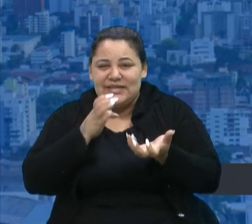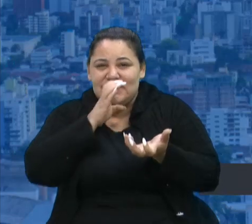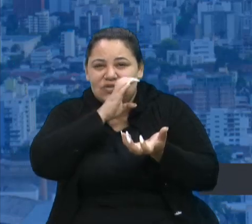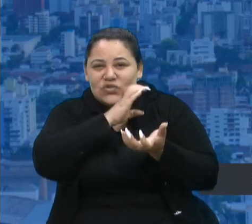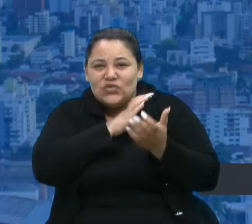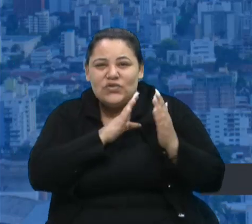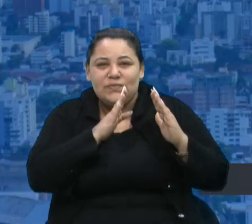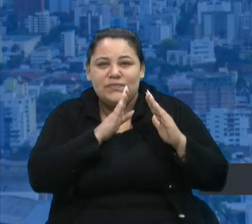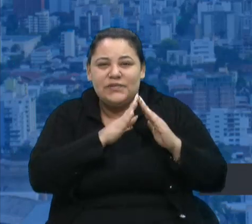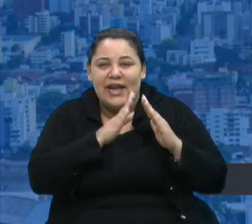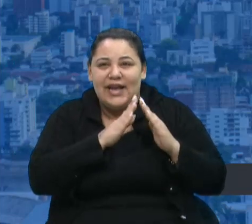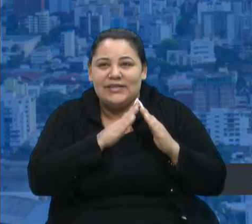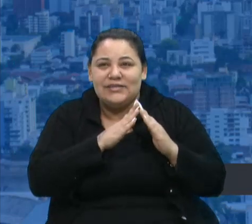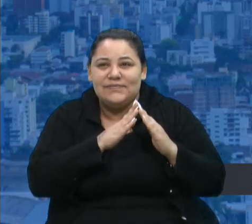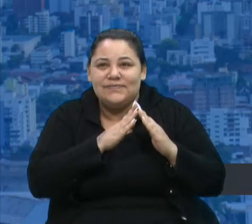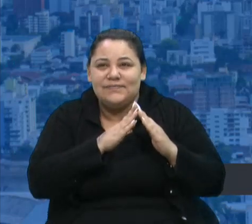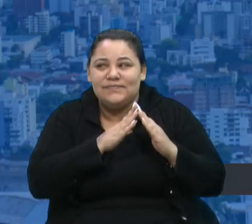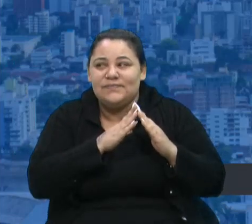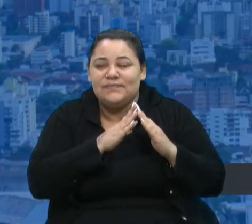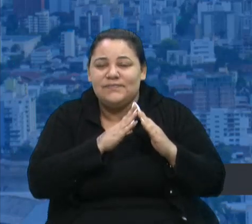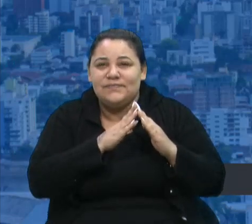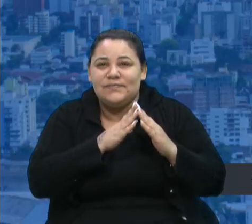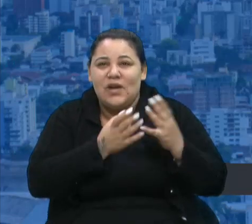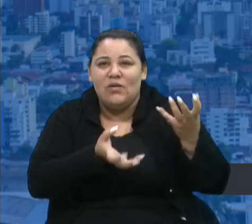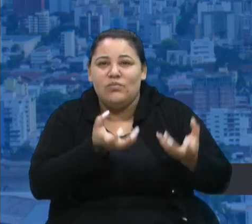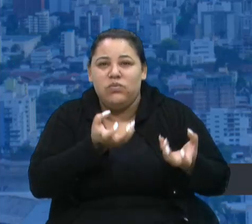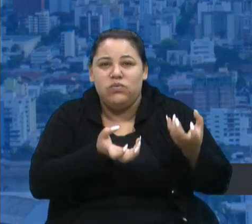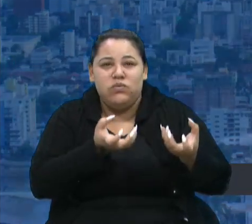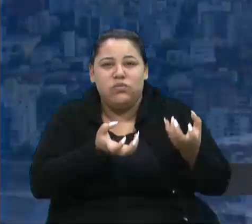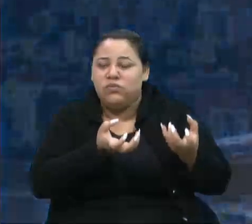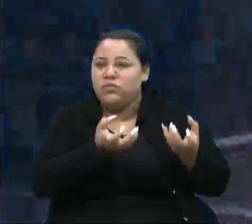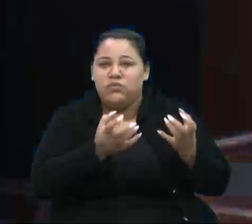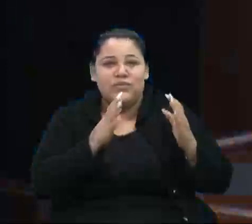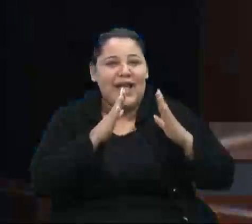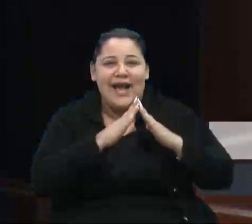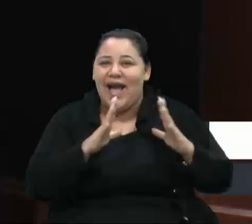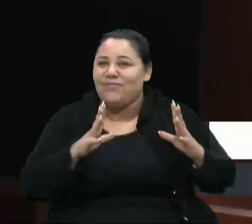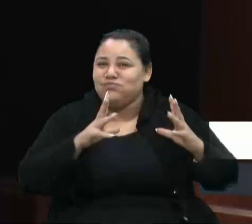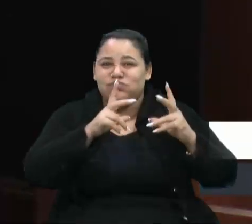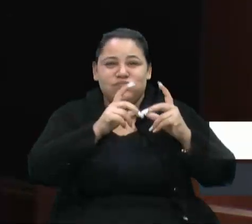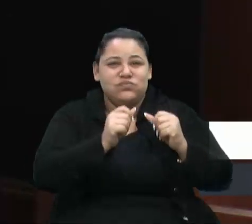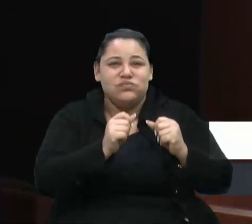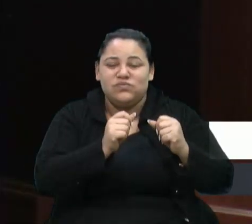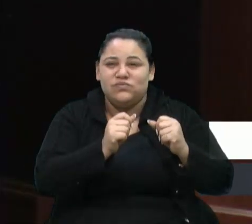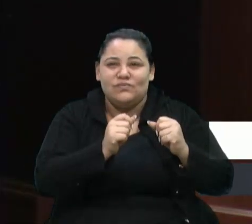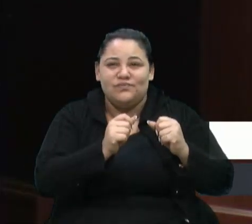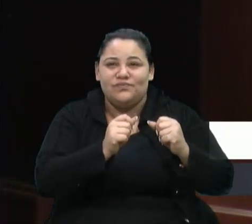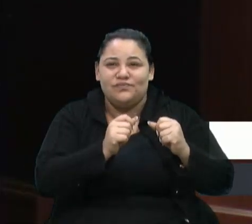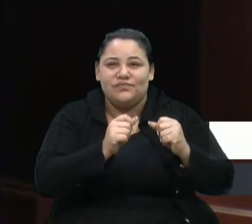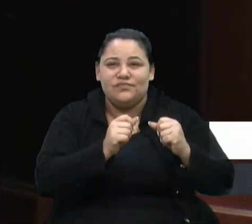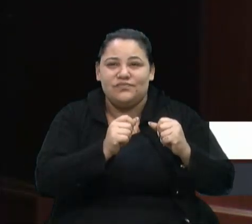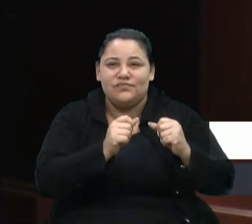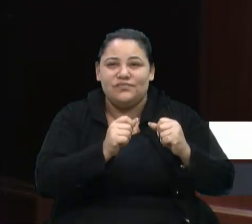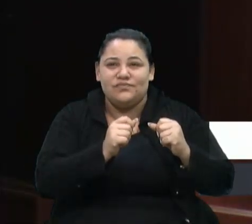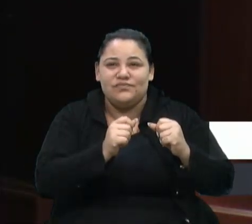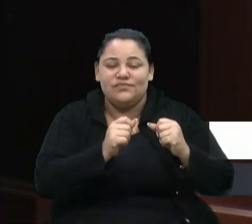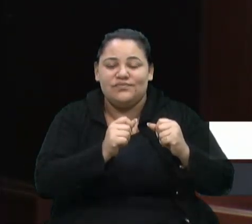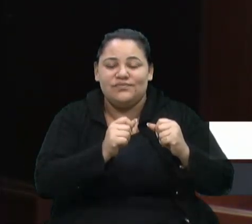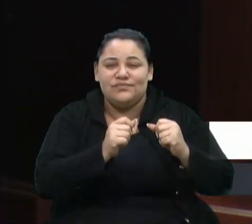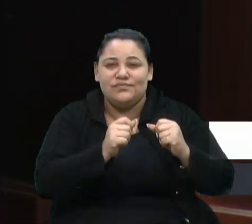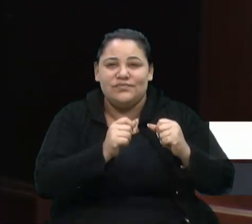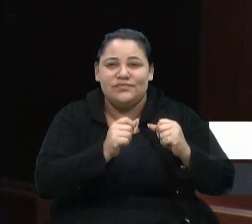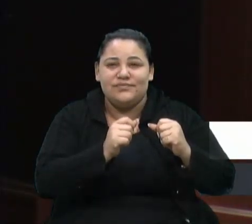uma residência no bairro Diamantina, onde a estufa, que poderia ser um bem, assim, que